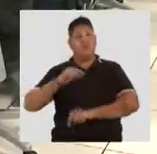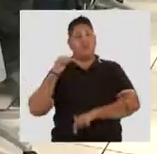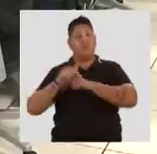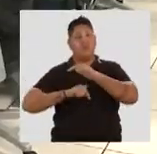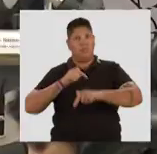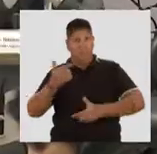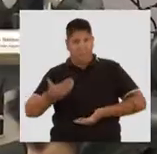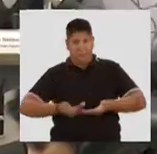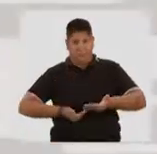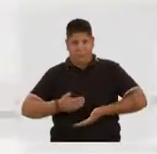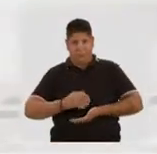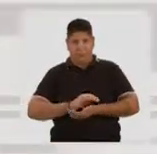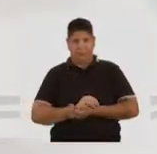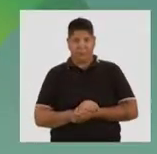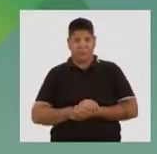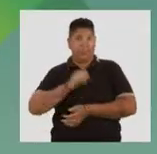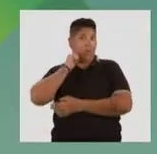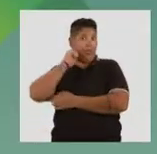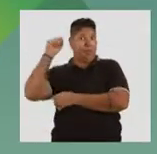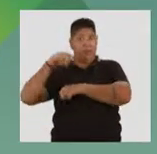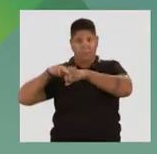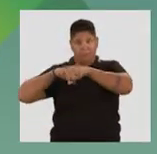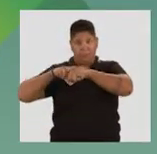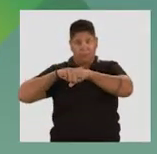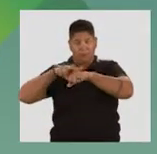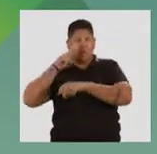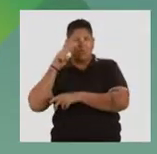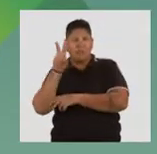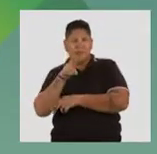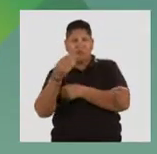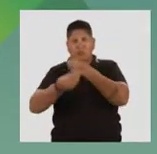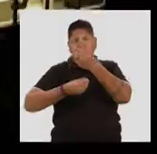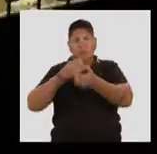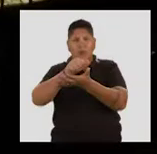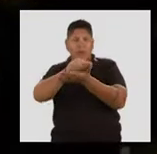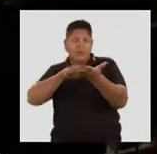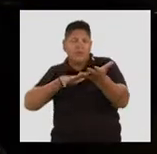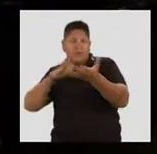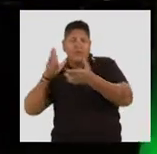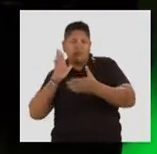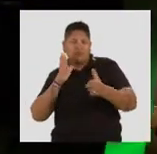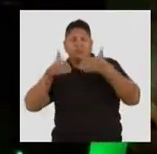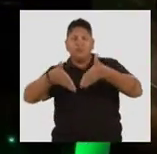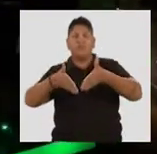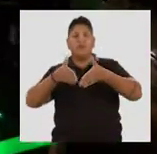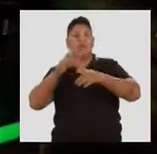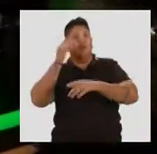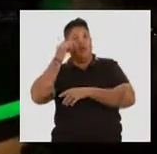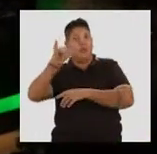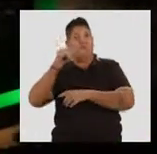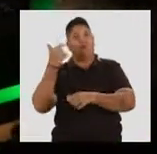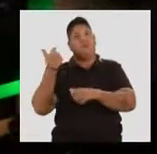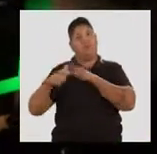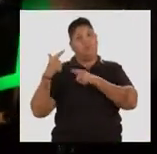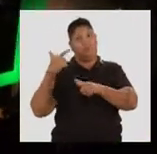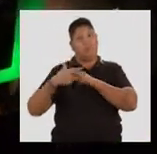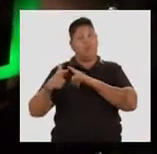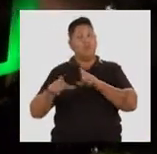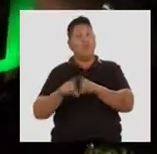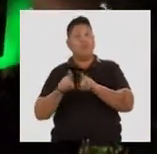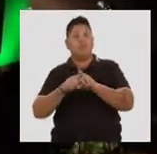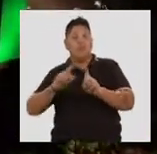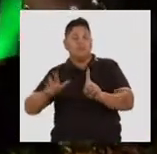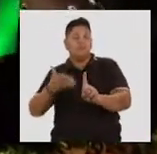dos trabalhadores. Abril Verde. Veja como foram as atividades voltadas à prevenção de acidentes